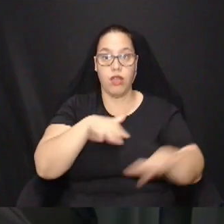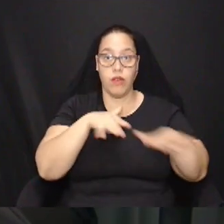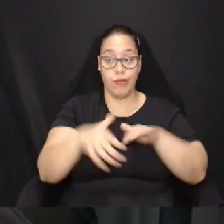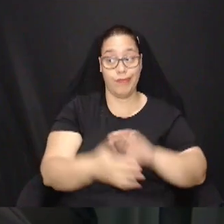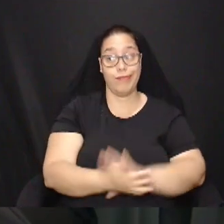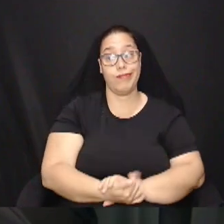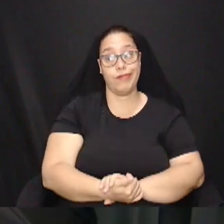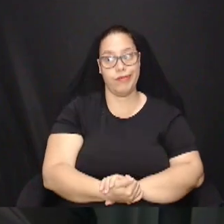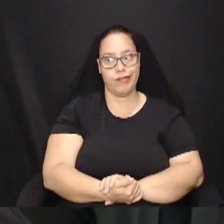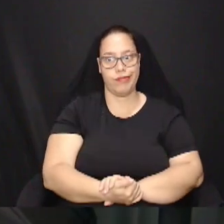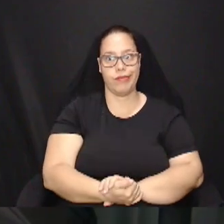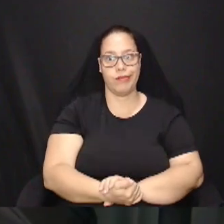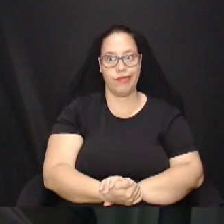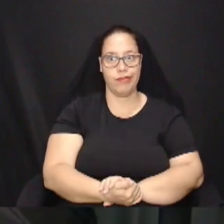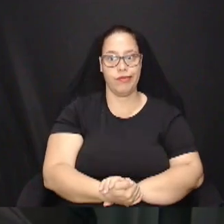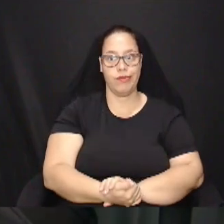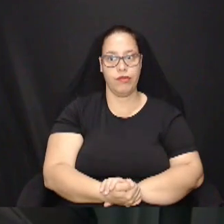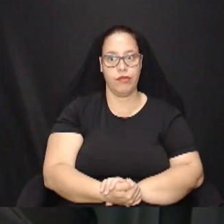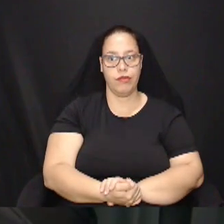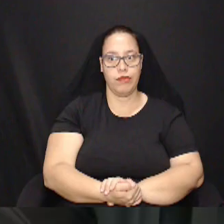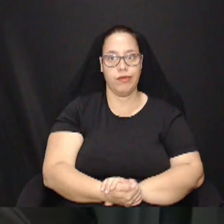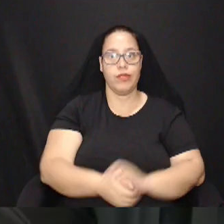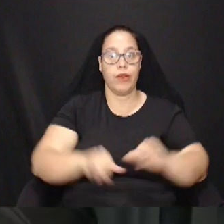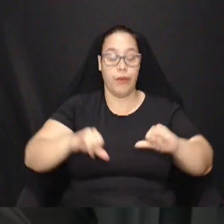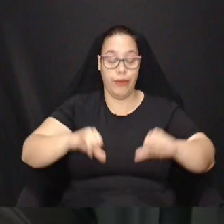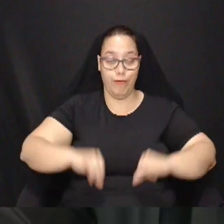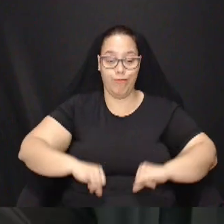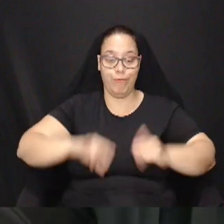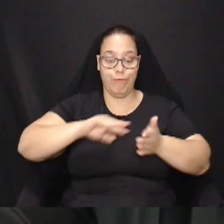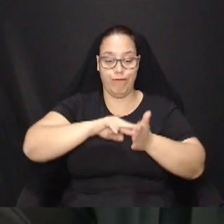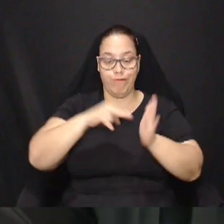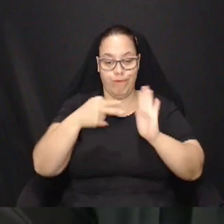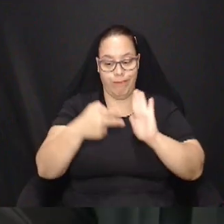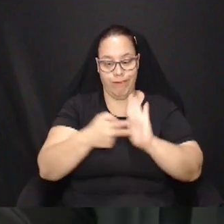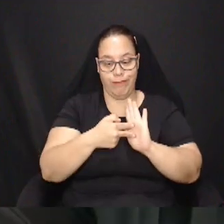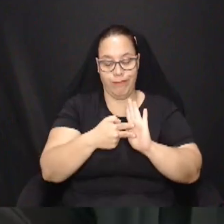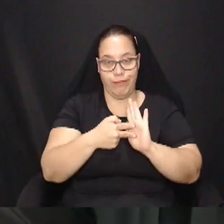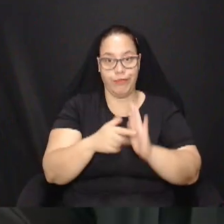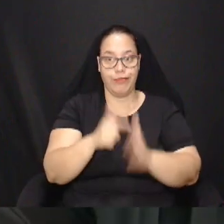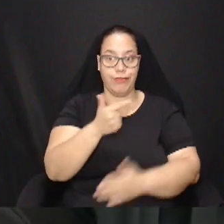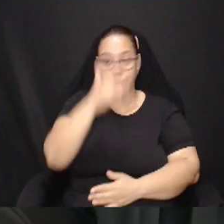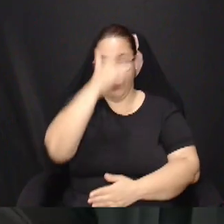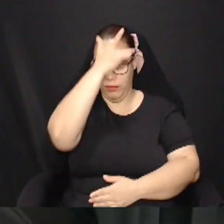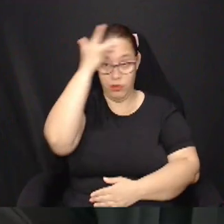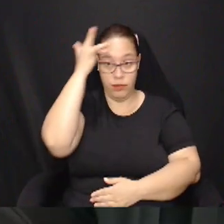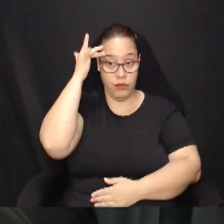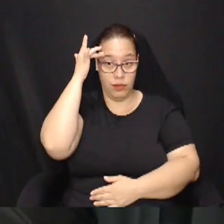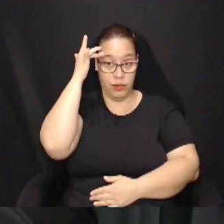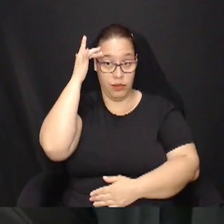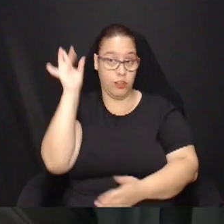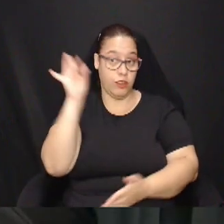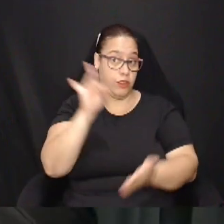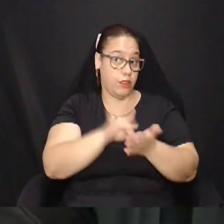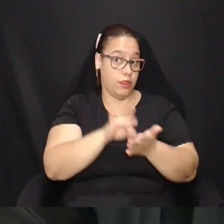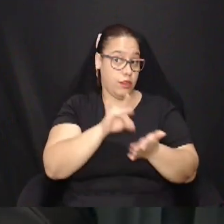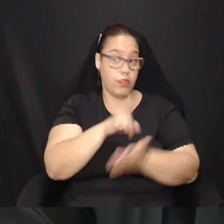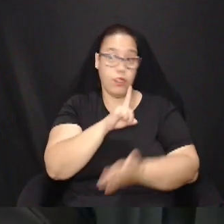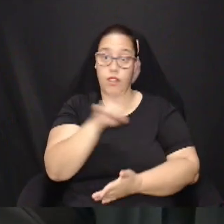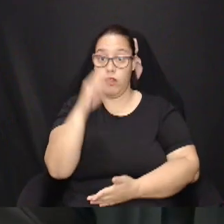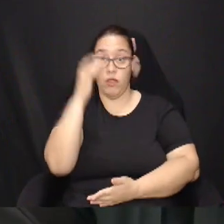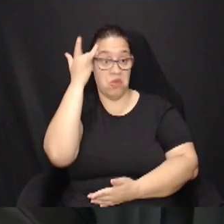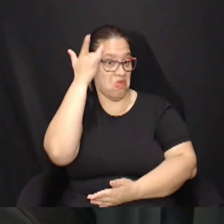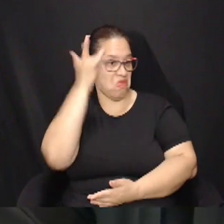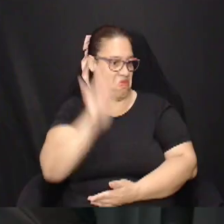tem pessoas um sofrimento muito significativo, a gente não tem pessoas tendo esse sofrimento validado porque ele não é compreendido,